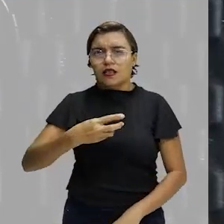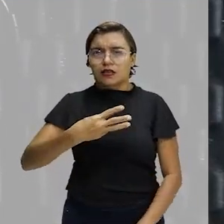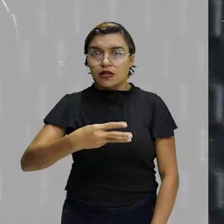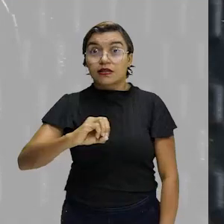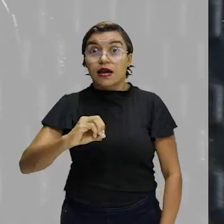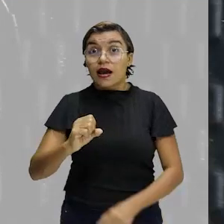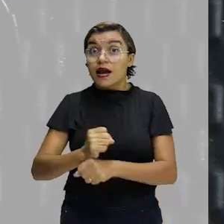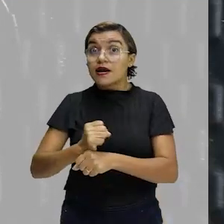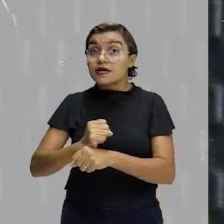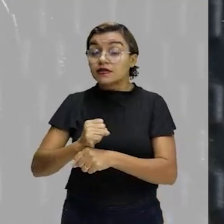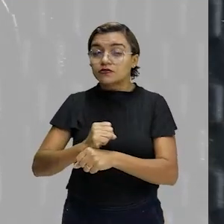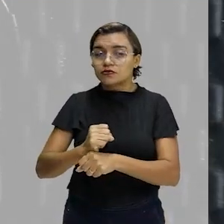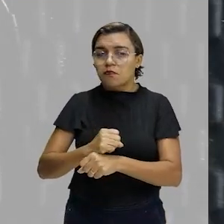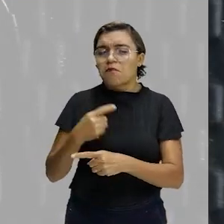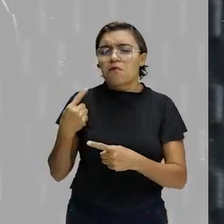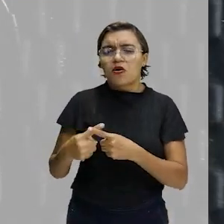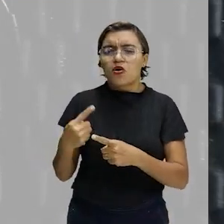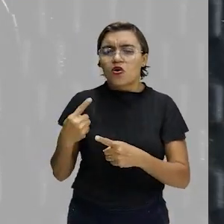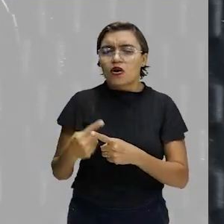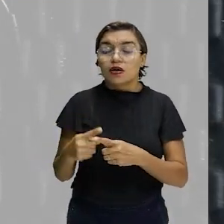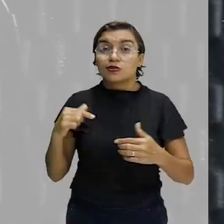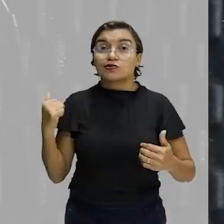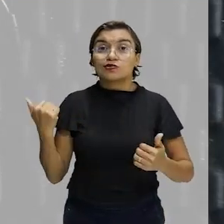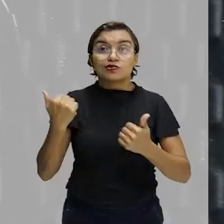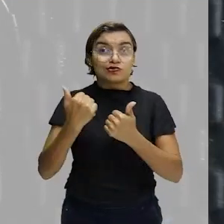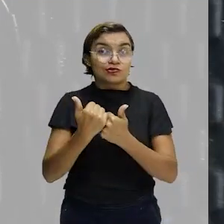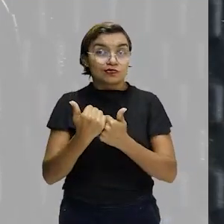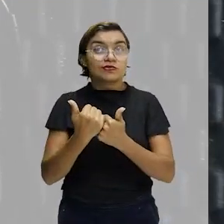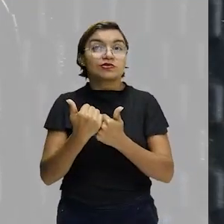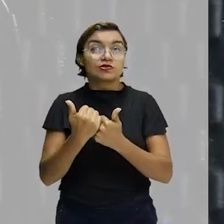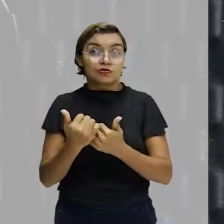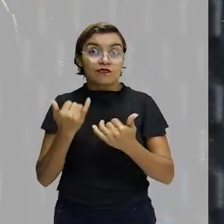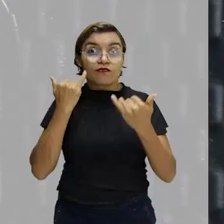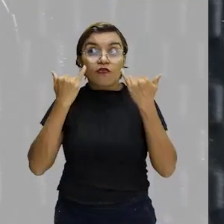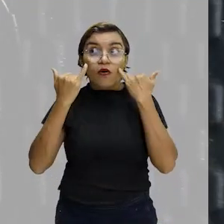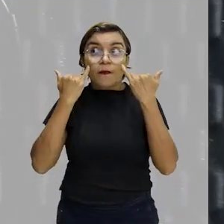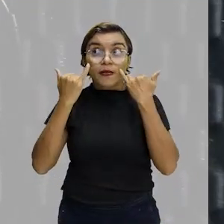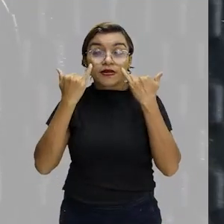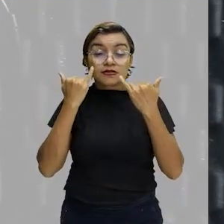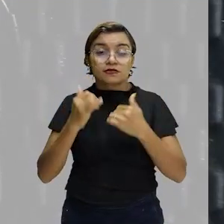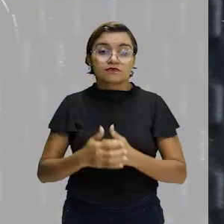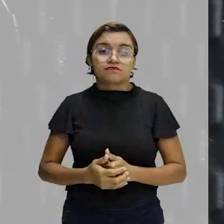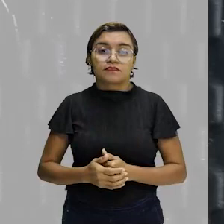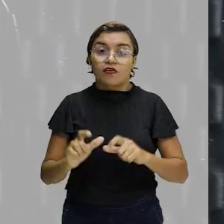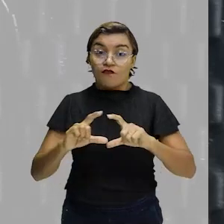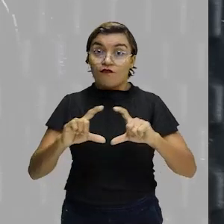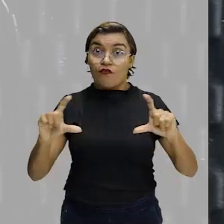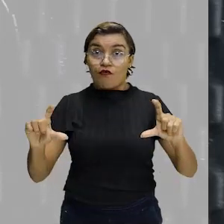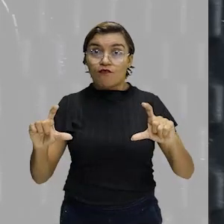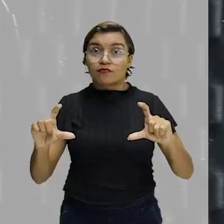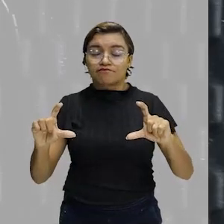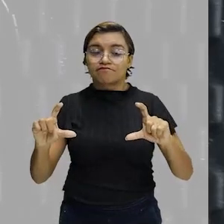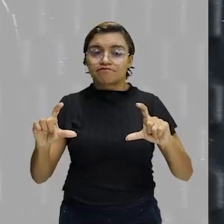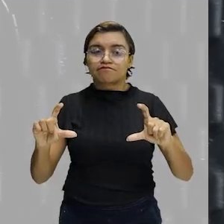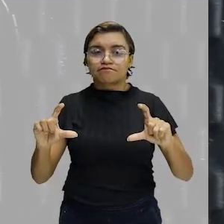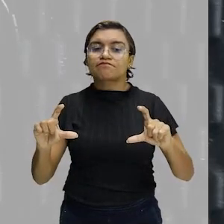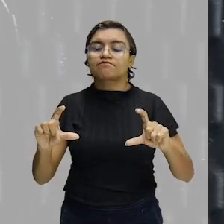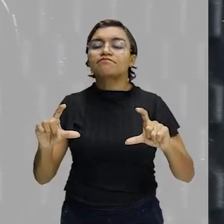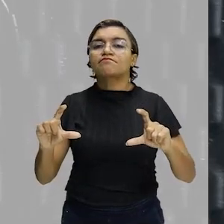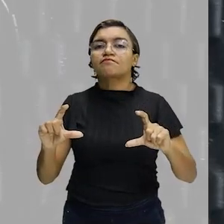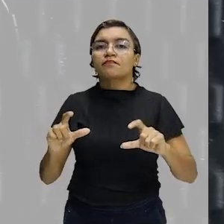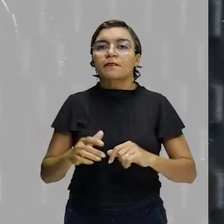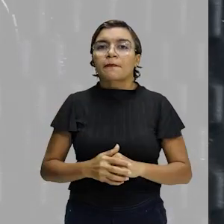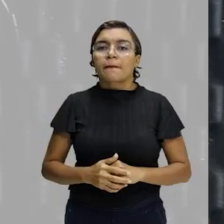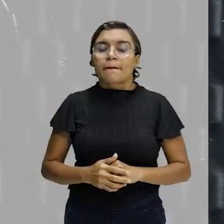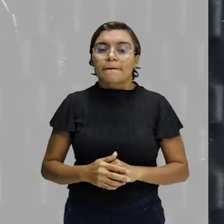quê? Porque eu já vou substituir, tá, essa informação aqui na fórmula que foi passada. No nosso